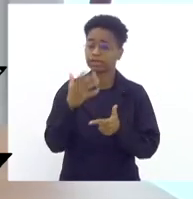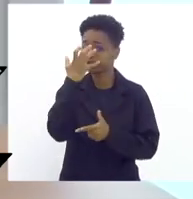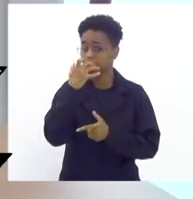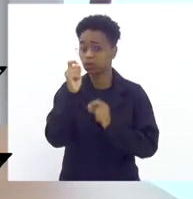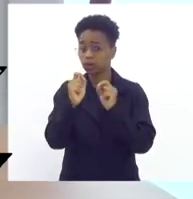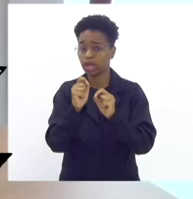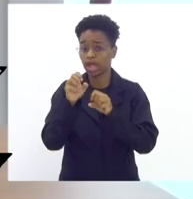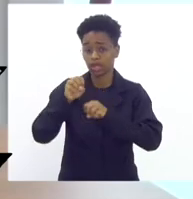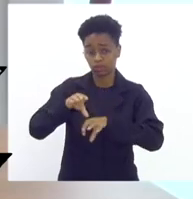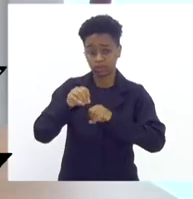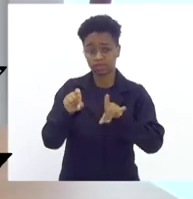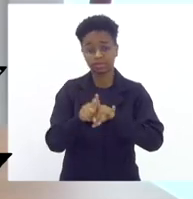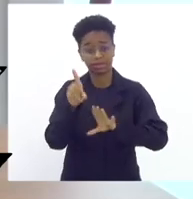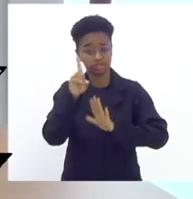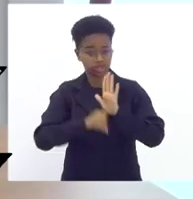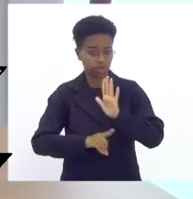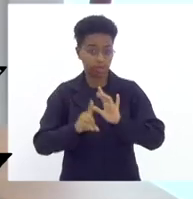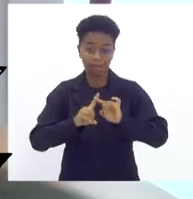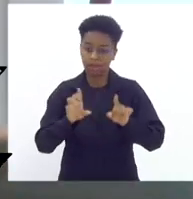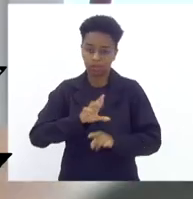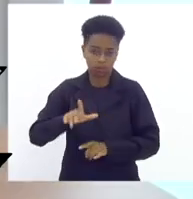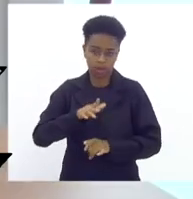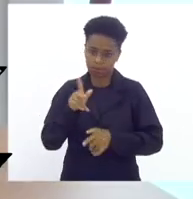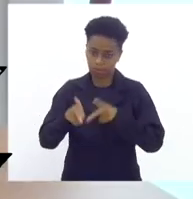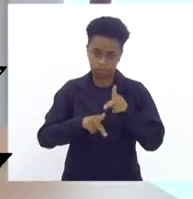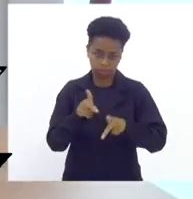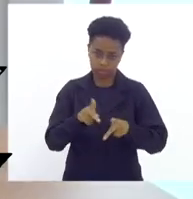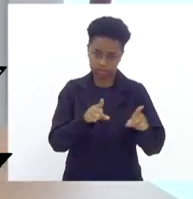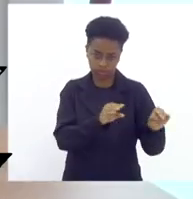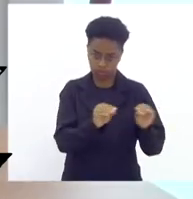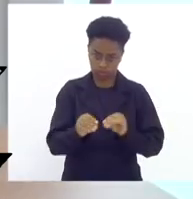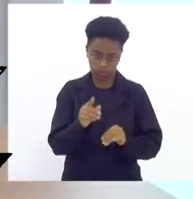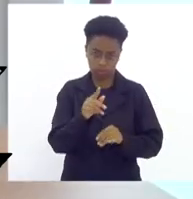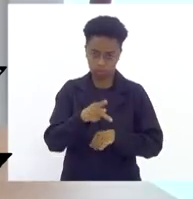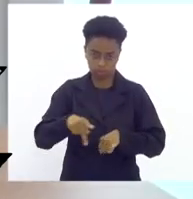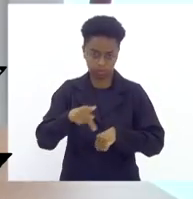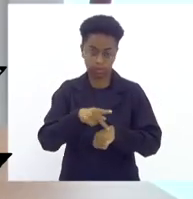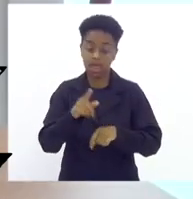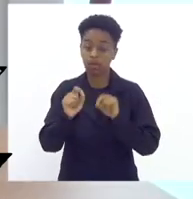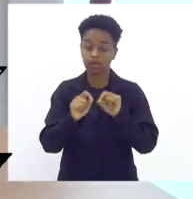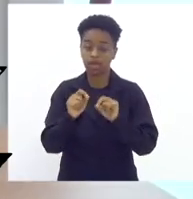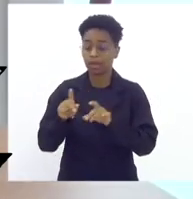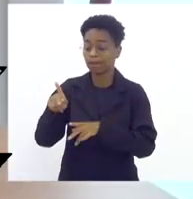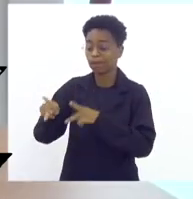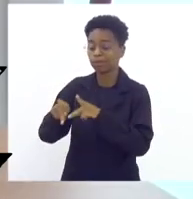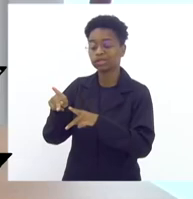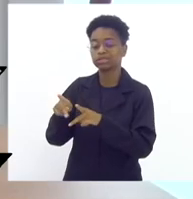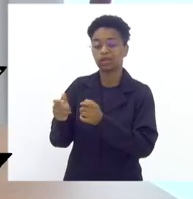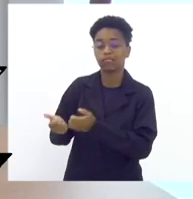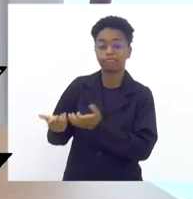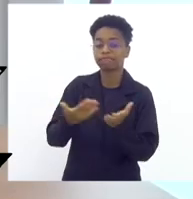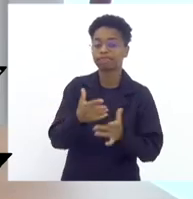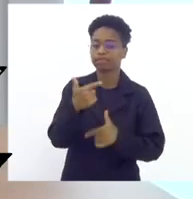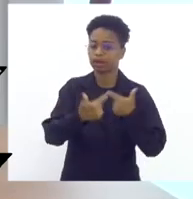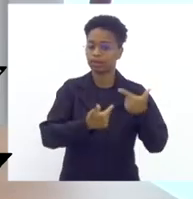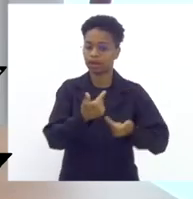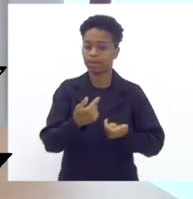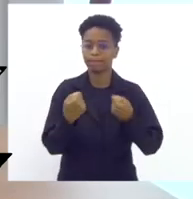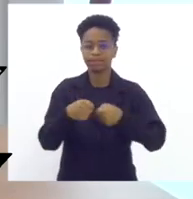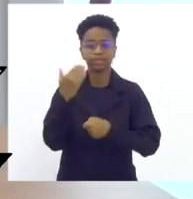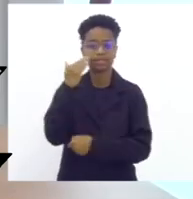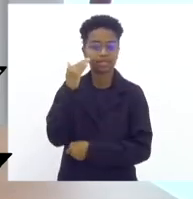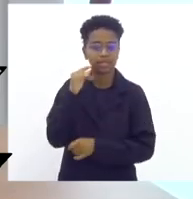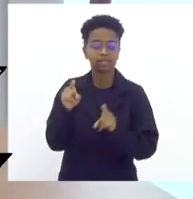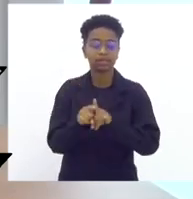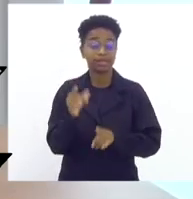de educação em direitos e não é da população grande Educação de direitos da população empregadora de entender e de saber